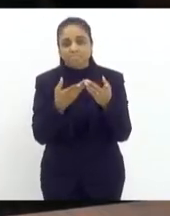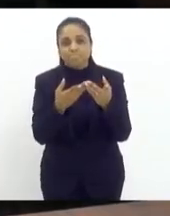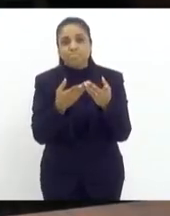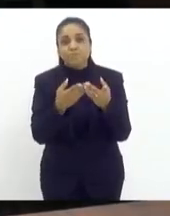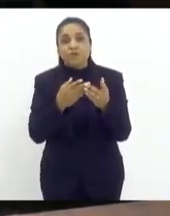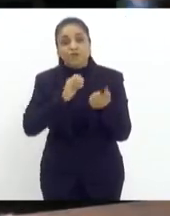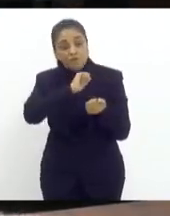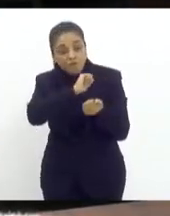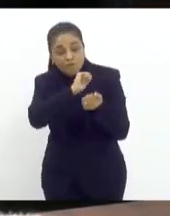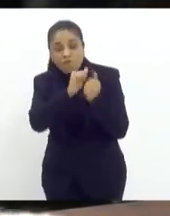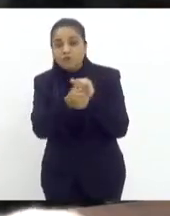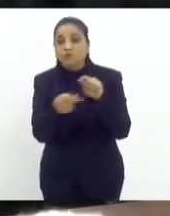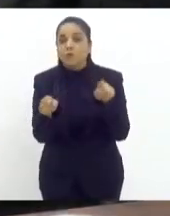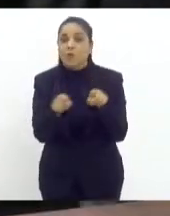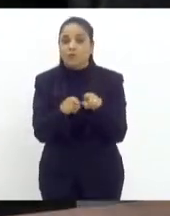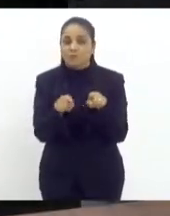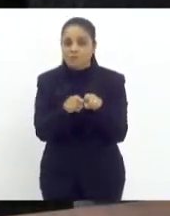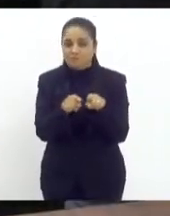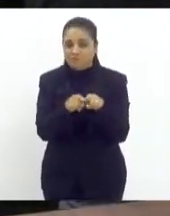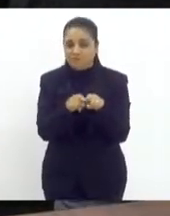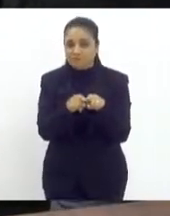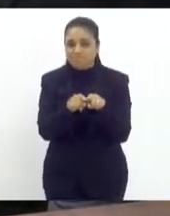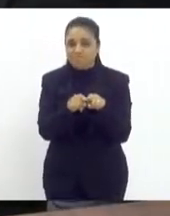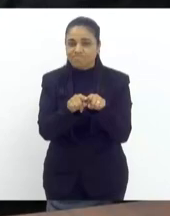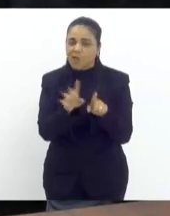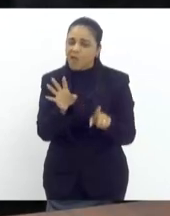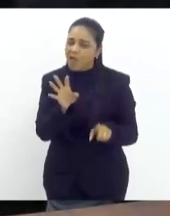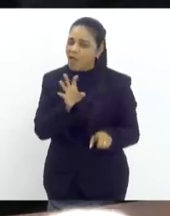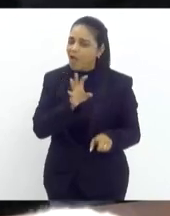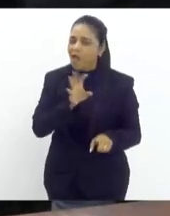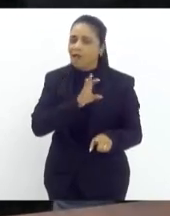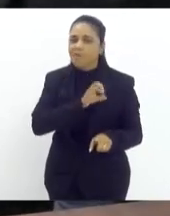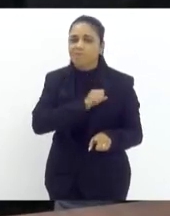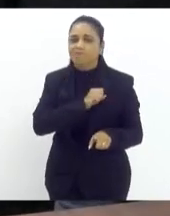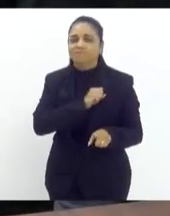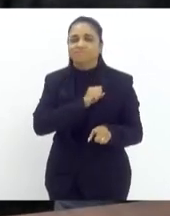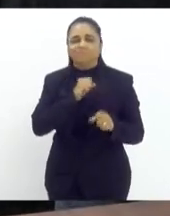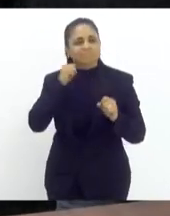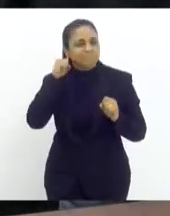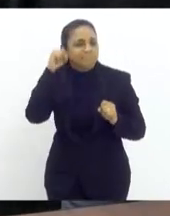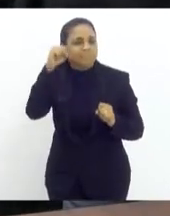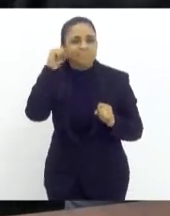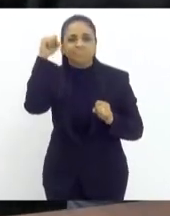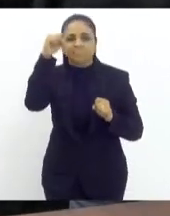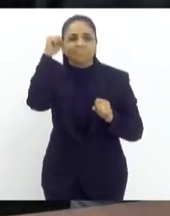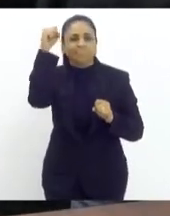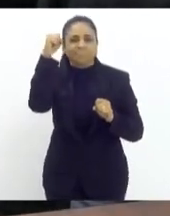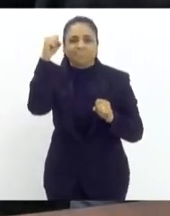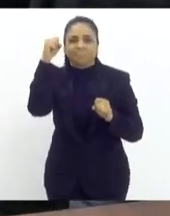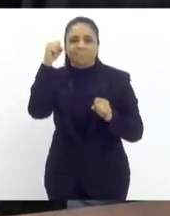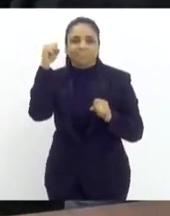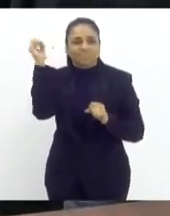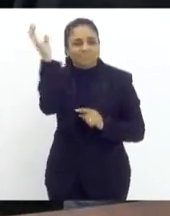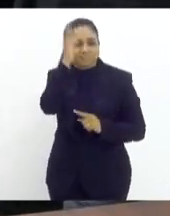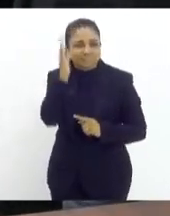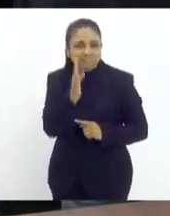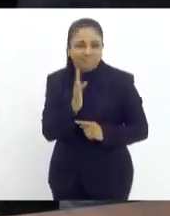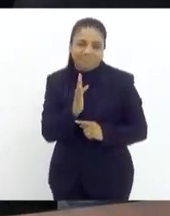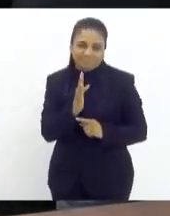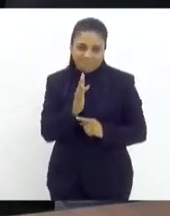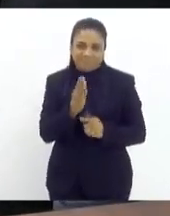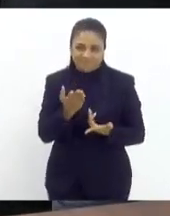o futebol que é uma paixão nacional que é parte do que move o amor dos brasileiros